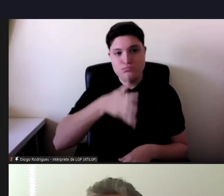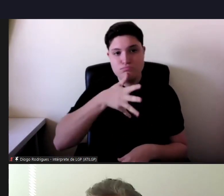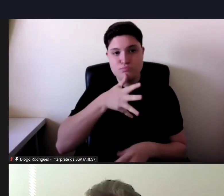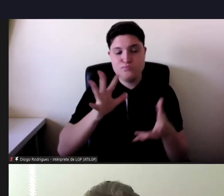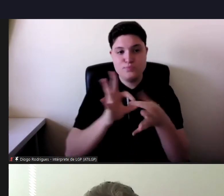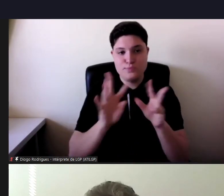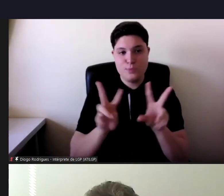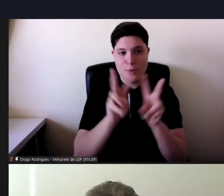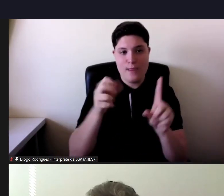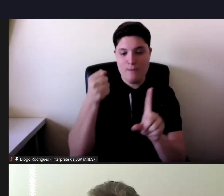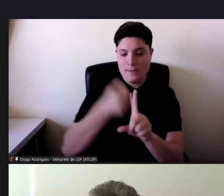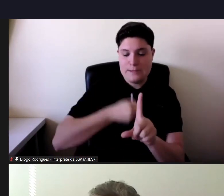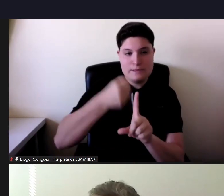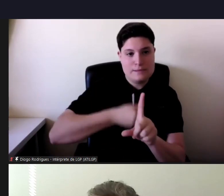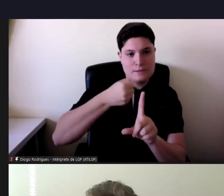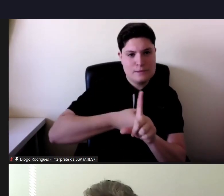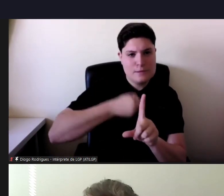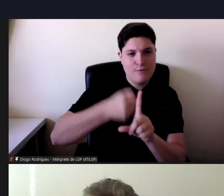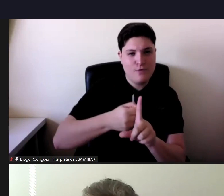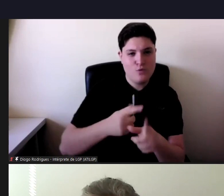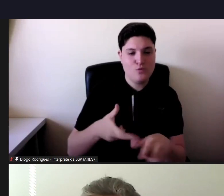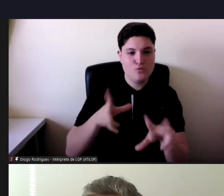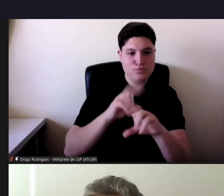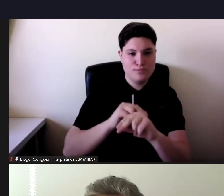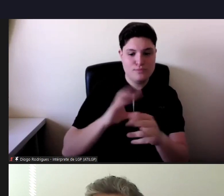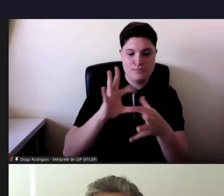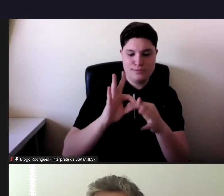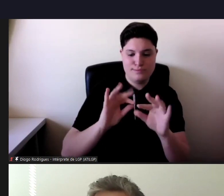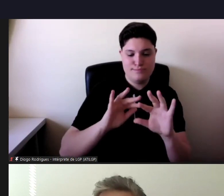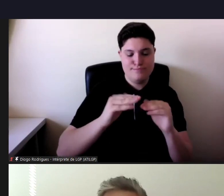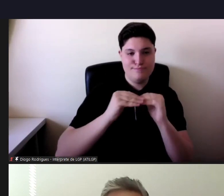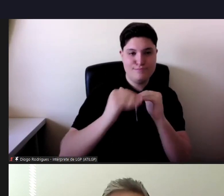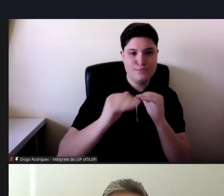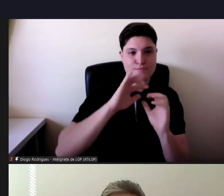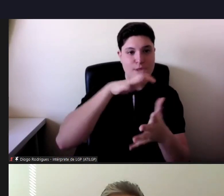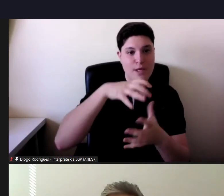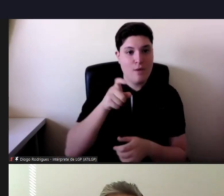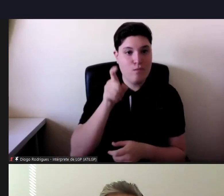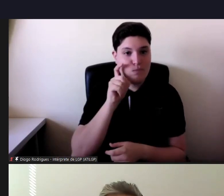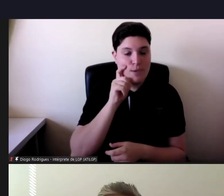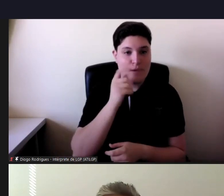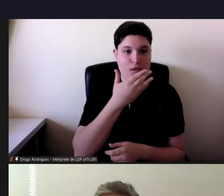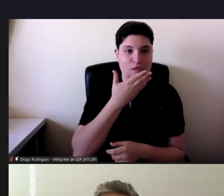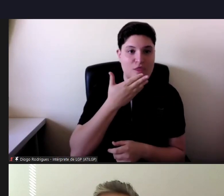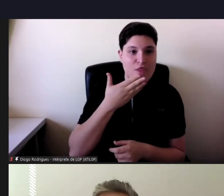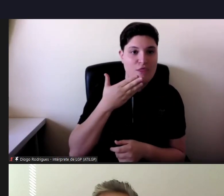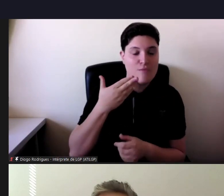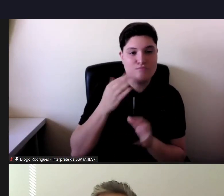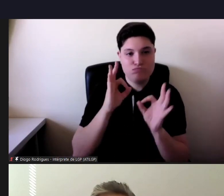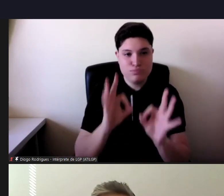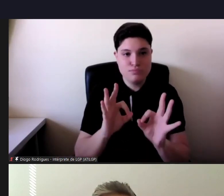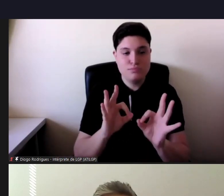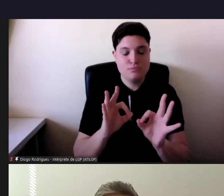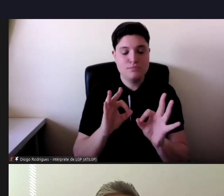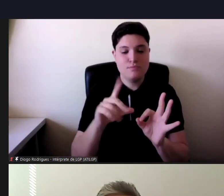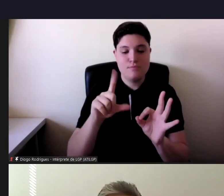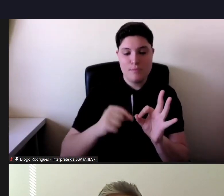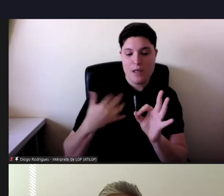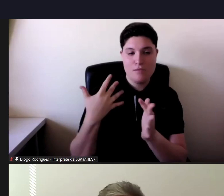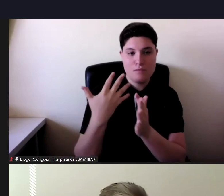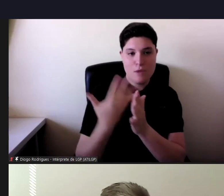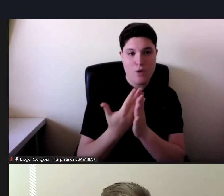tema dos desafios renovados em sustentabilidade, incluindo a integração dos Objetivos de Desenvolvimento Sustentável e o avanço da